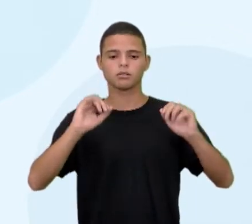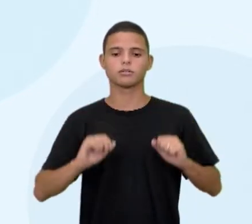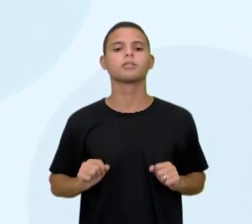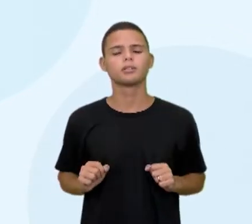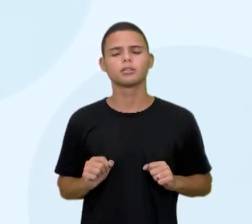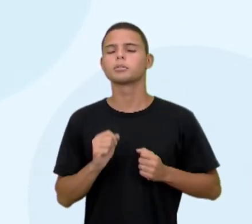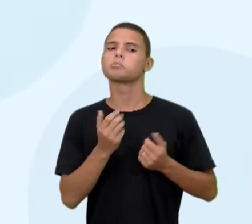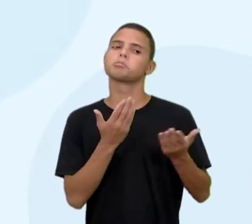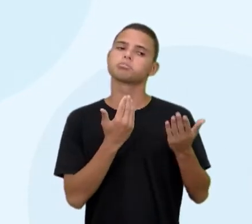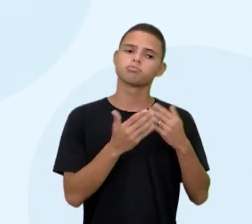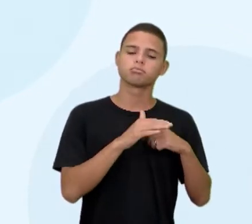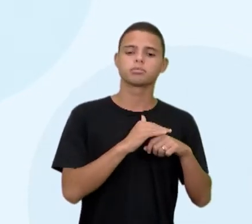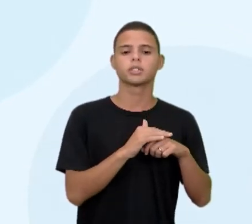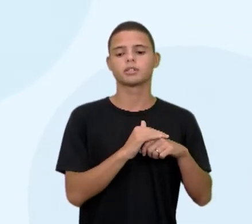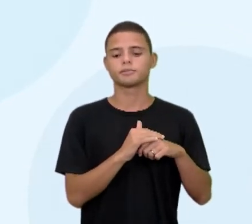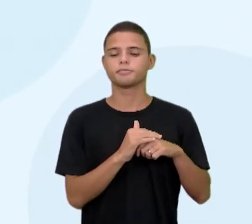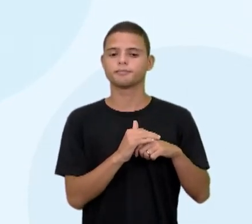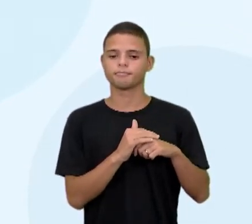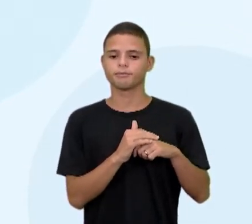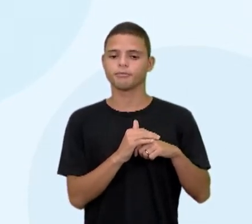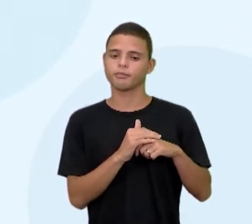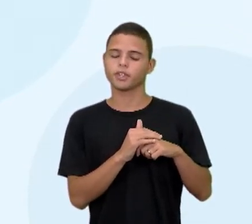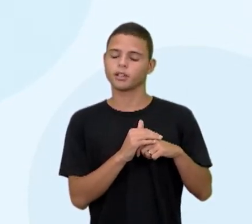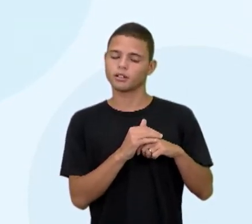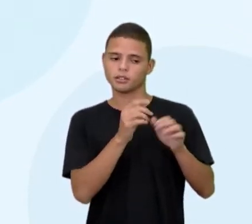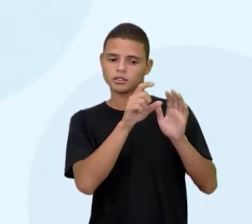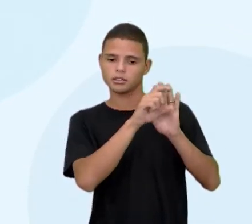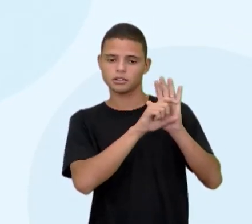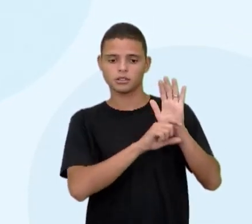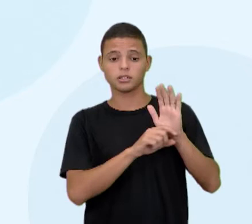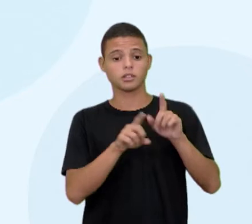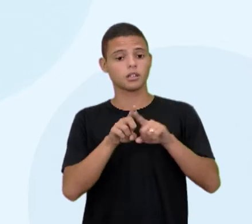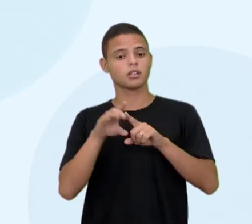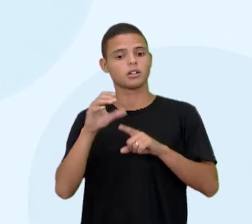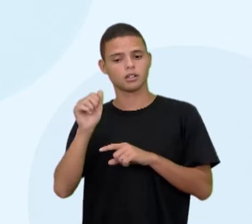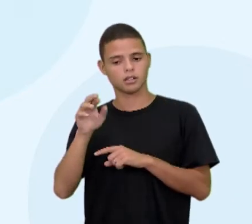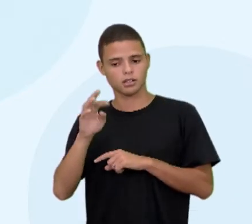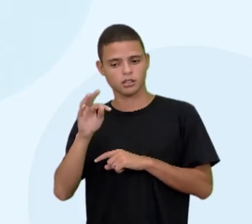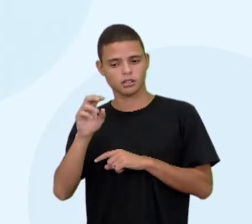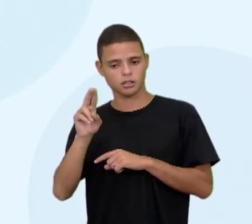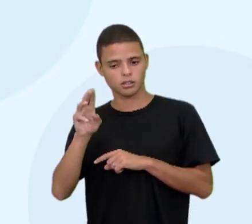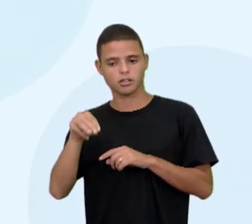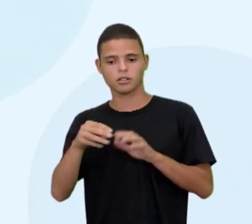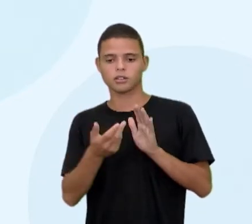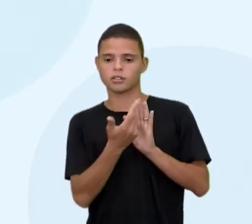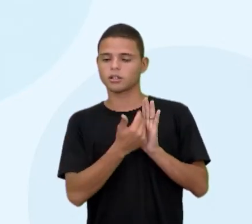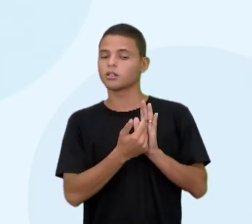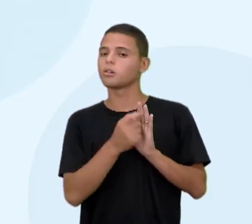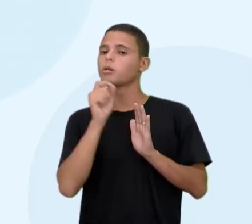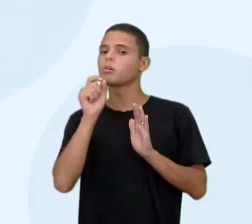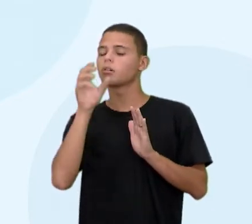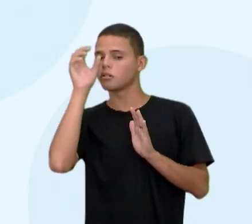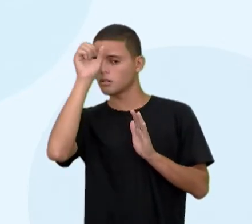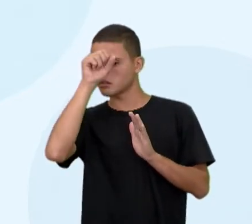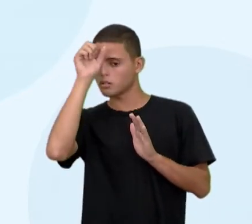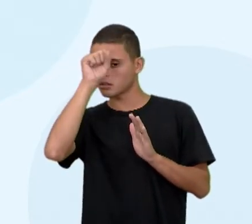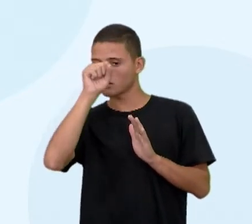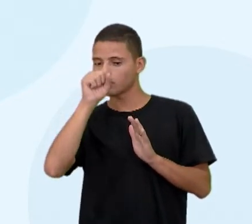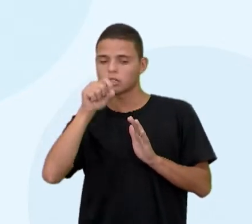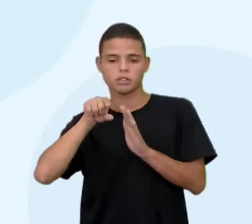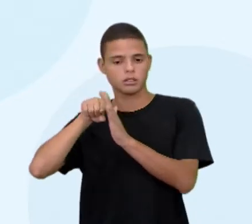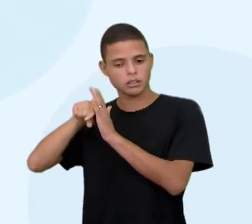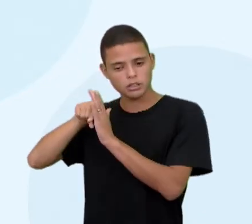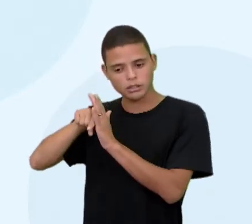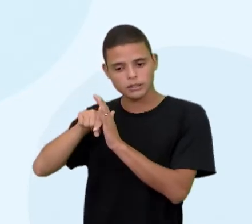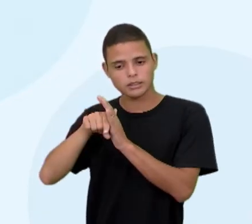E conversamos também sobre charge e cartoon. E o que vem por aí? O que vem por aí? Olha só, temos a